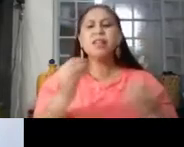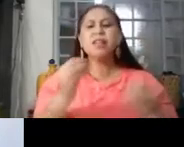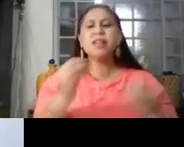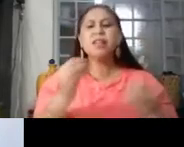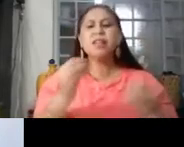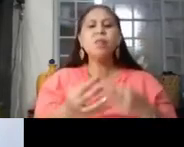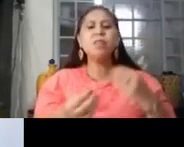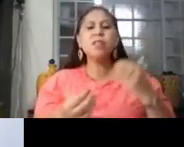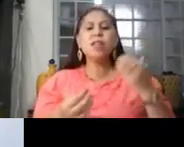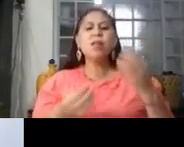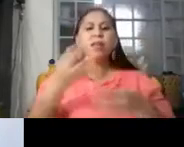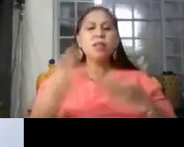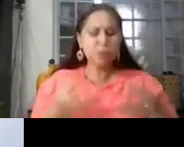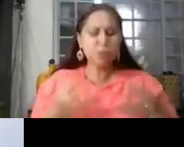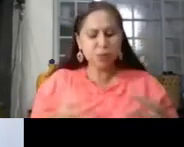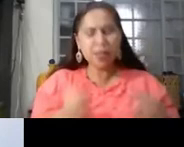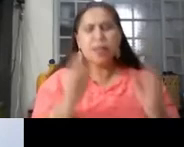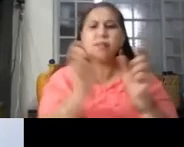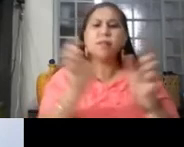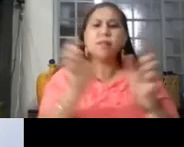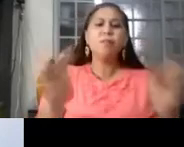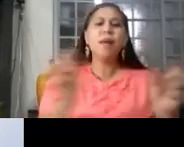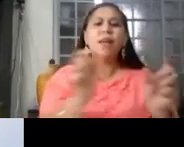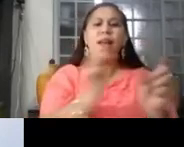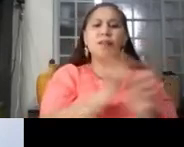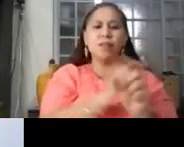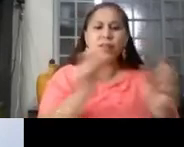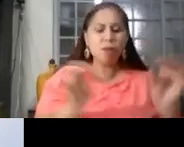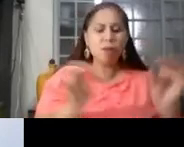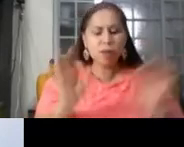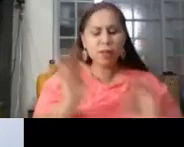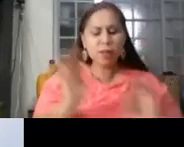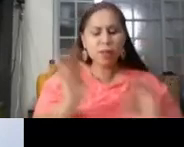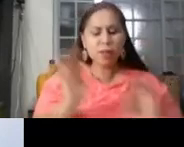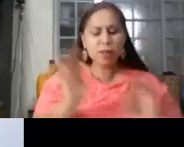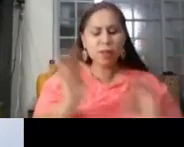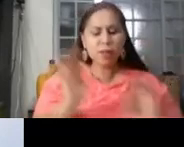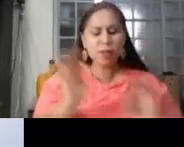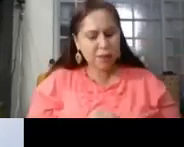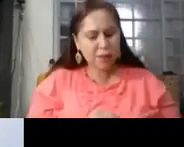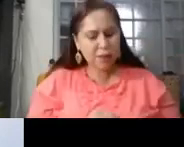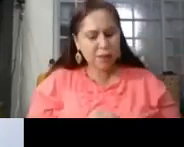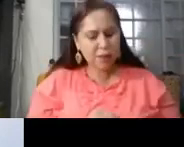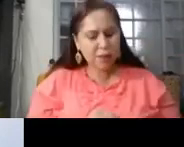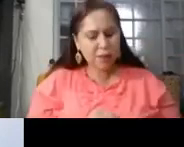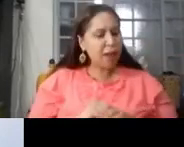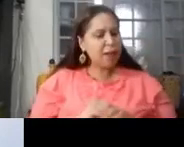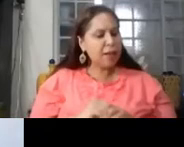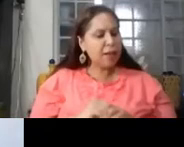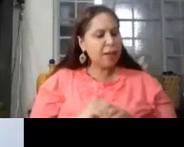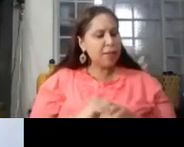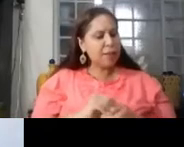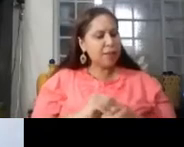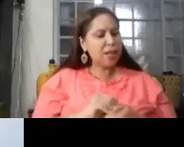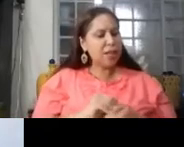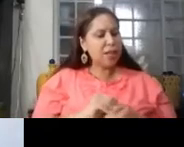gerativa é como se originou, né? Essas palavras, essa organização dessas palavras. Então, a